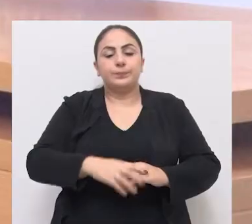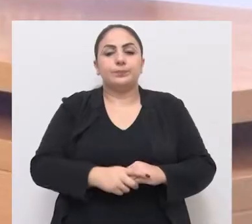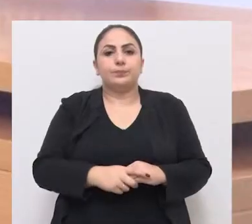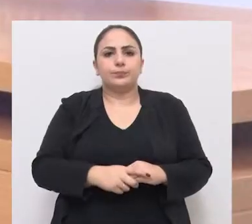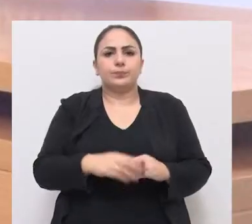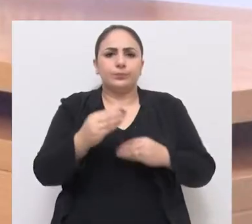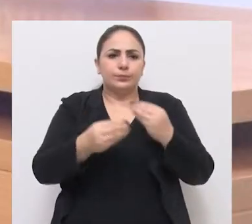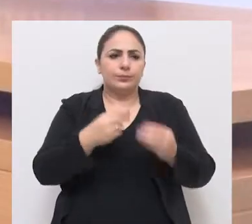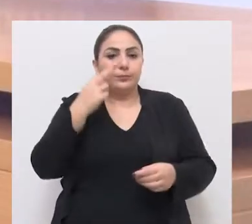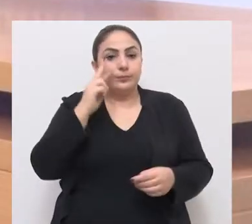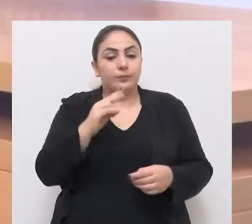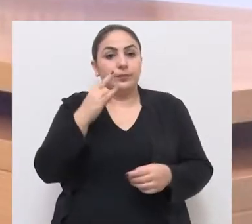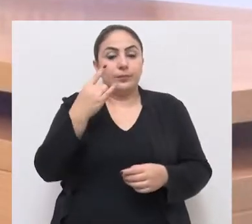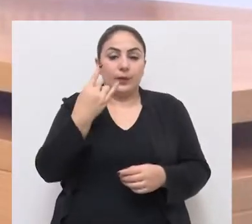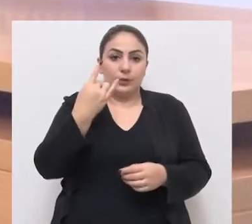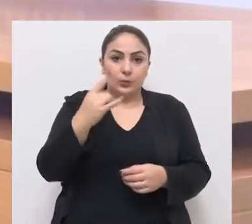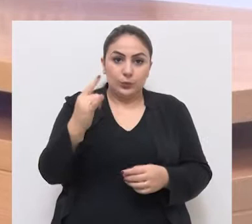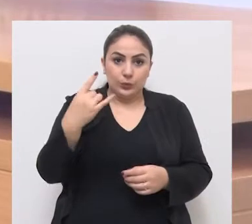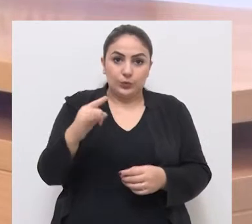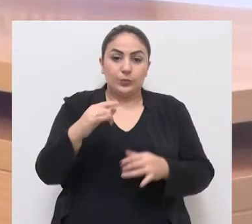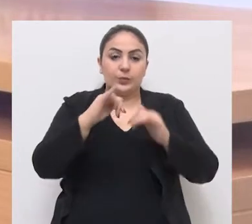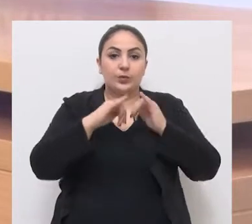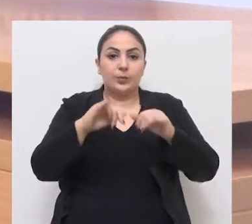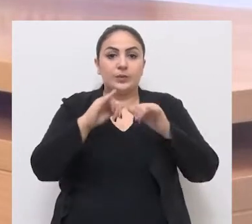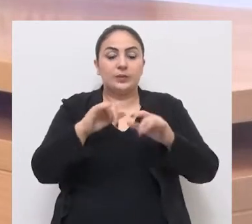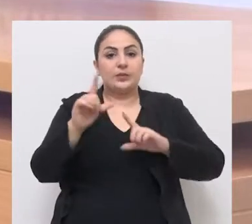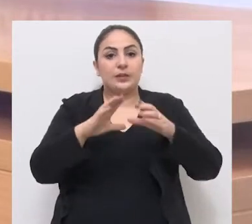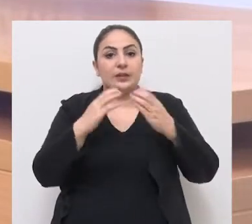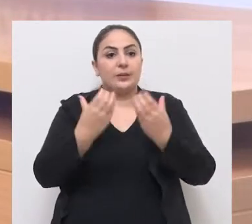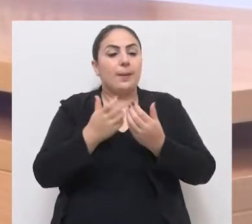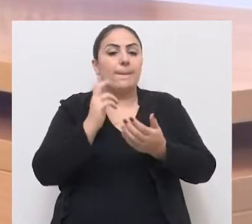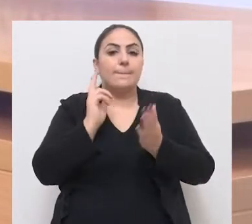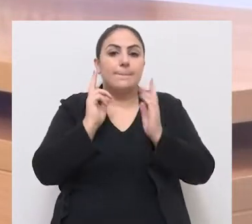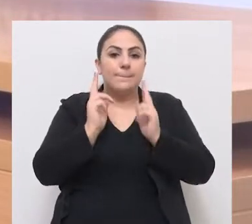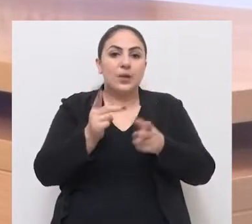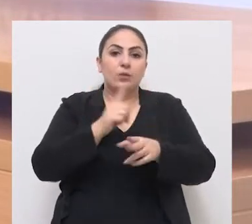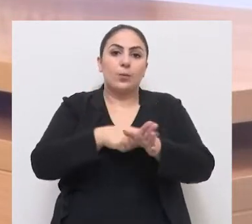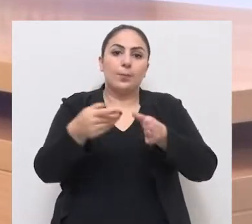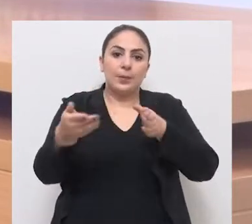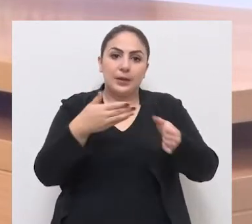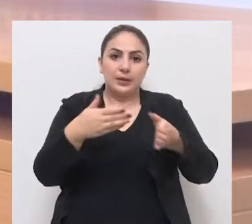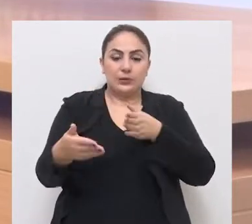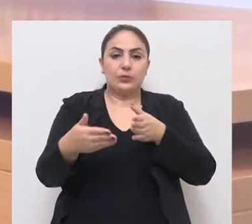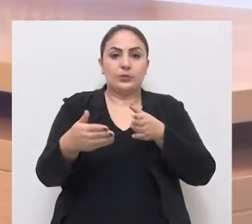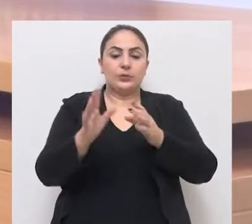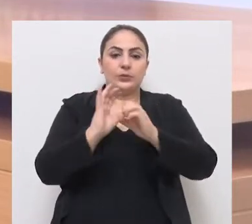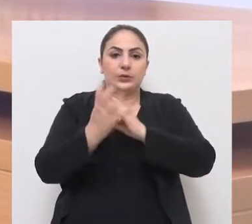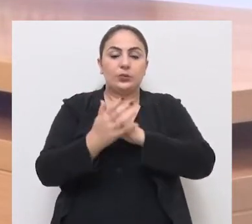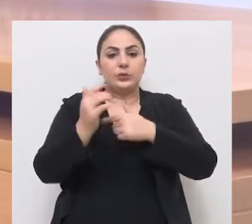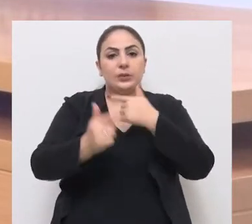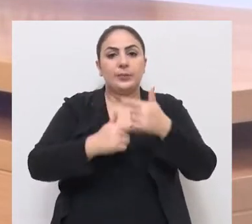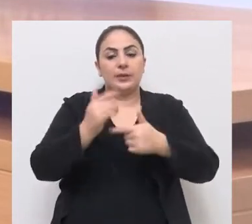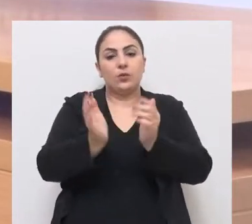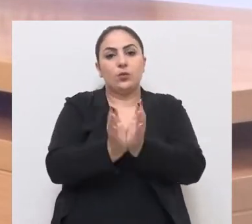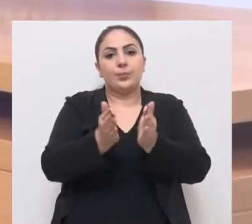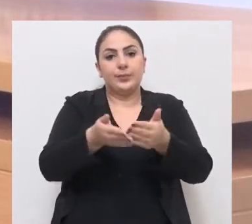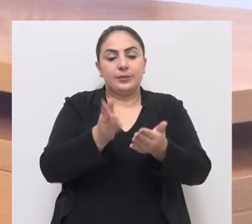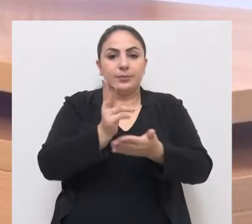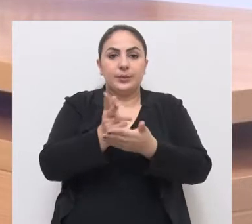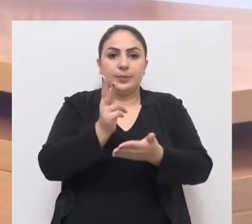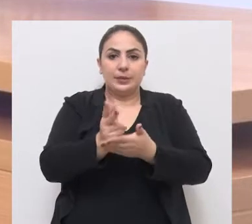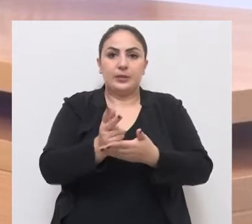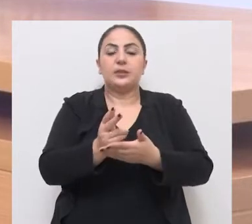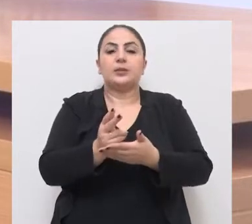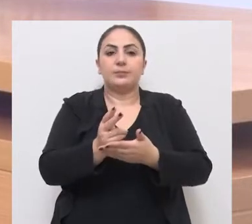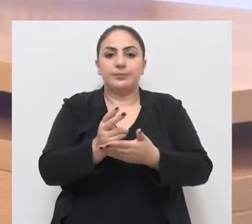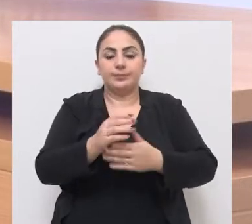dia. Como vimos nas últimas edições do Jornal da Câmara, mesmo durante a pandemia, o trabalho das comissões